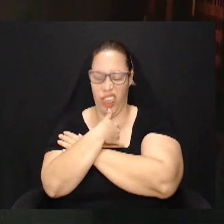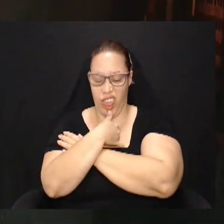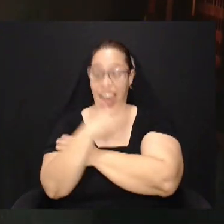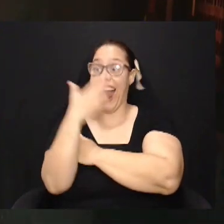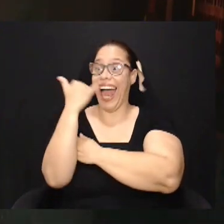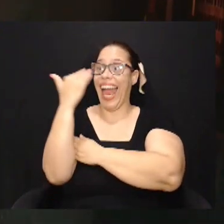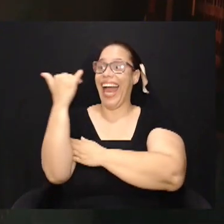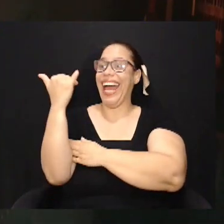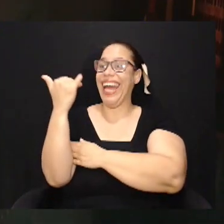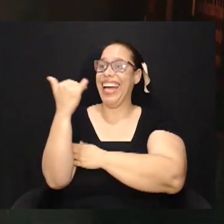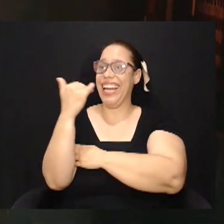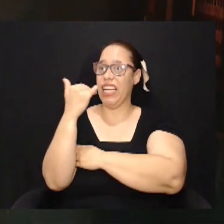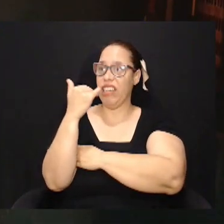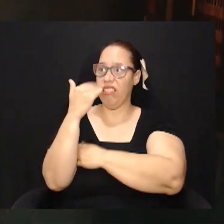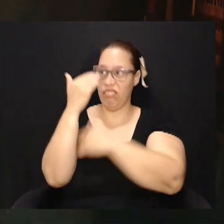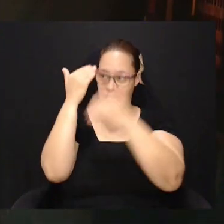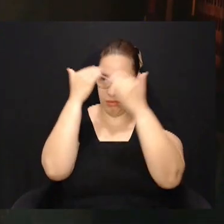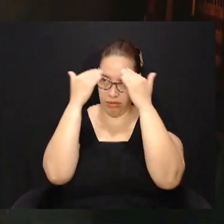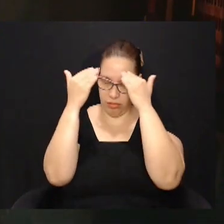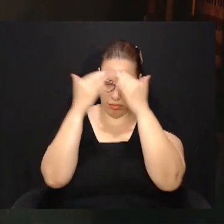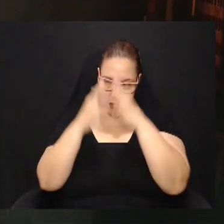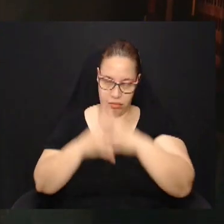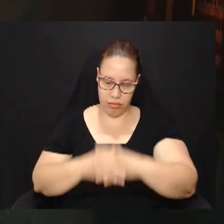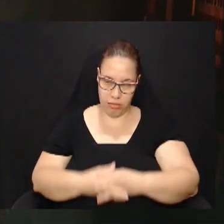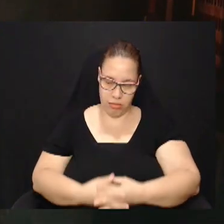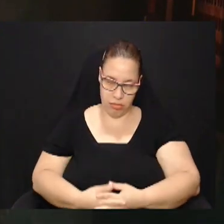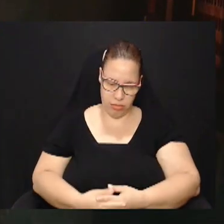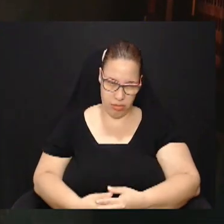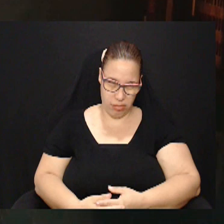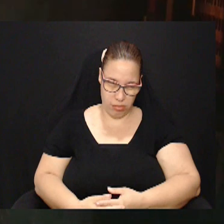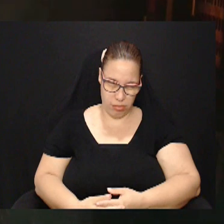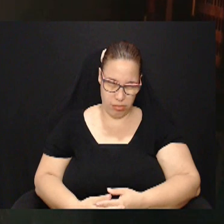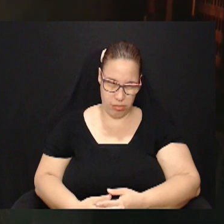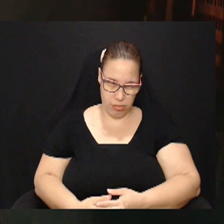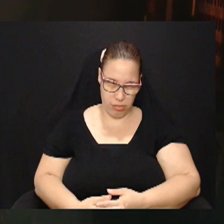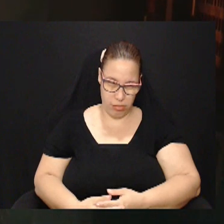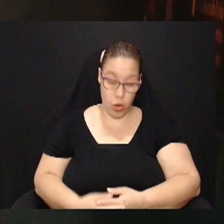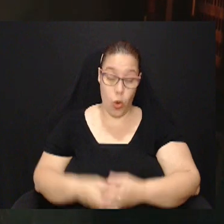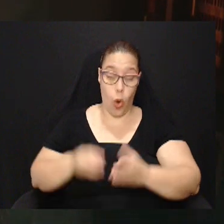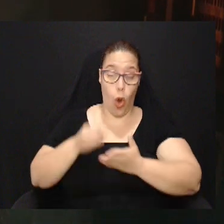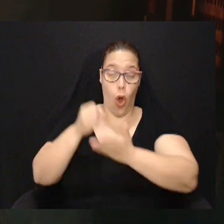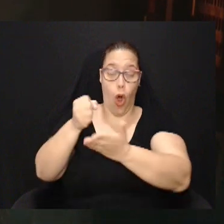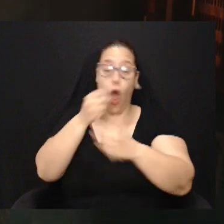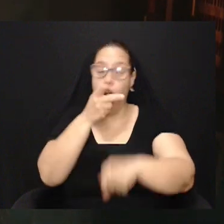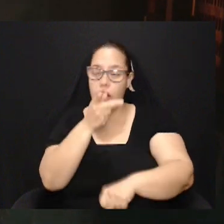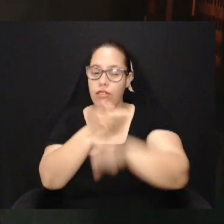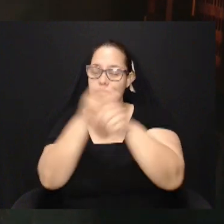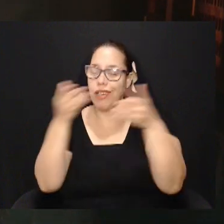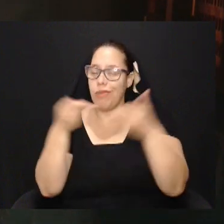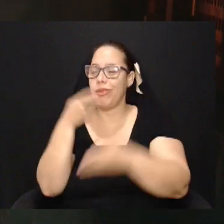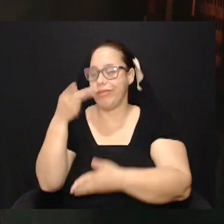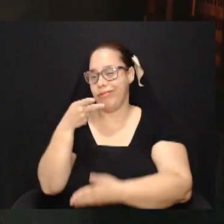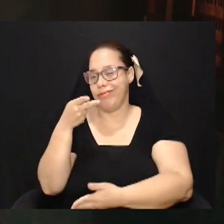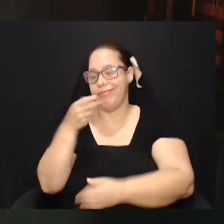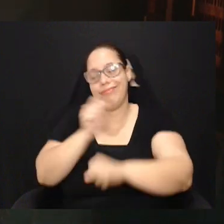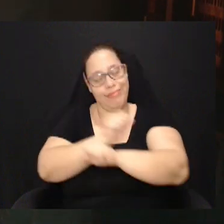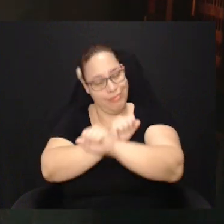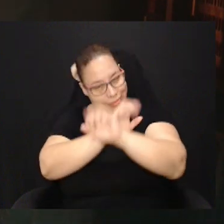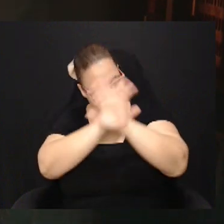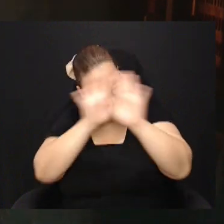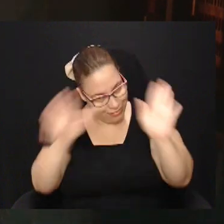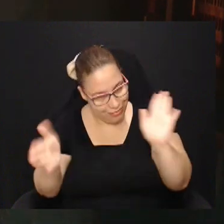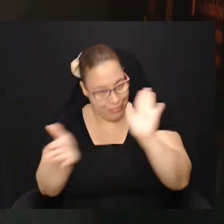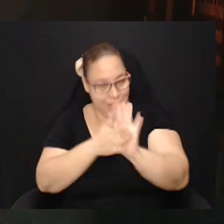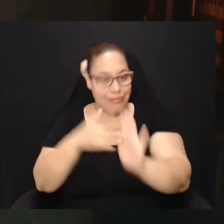inspiração, terapia, terapêutico, e até Oscar nós falamos hoje. Então fica claro que aquilo que a gente